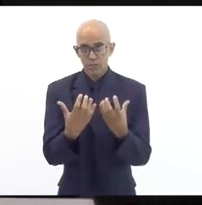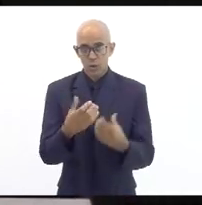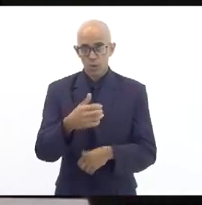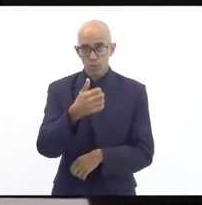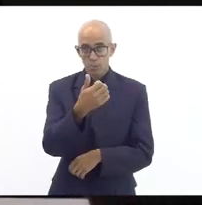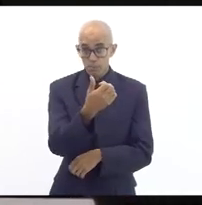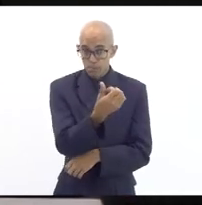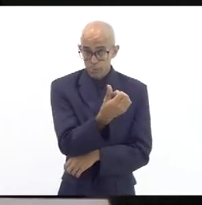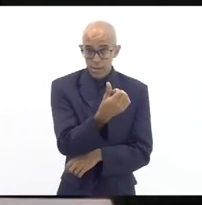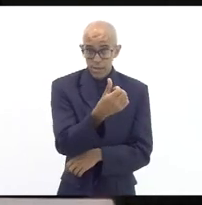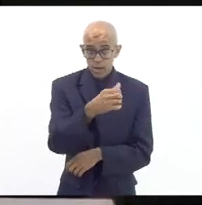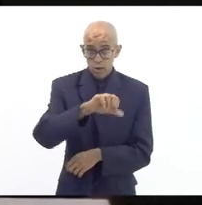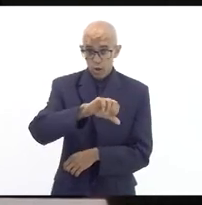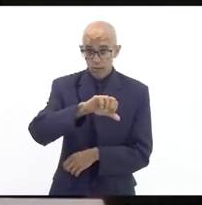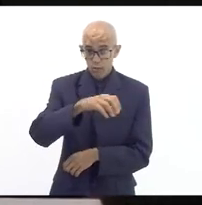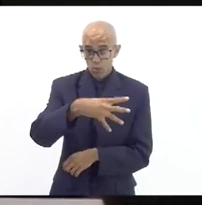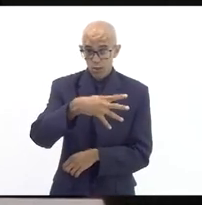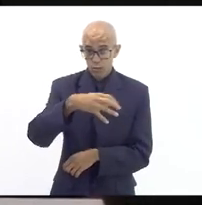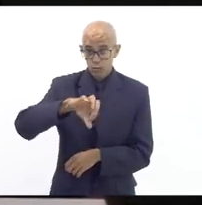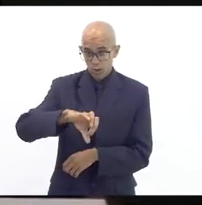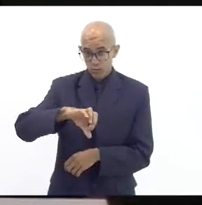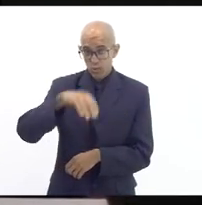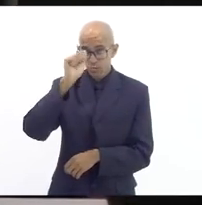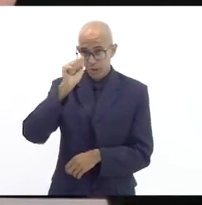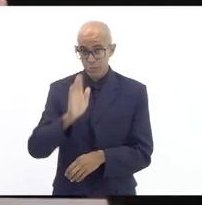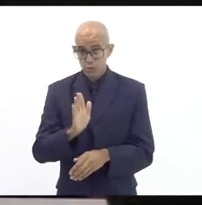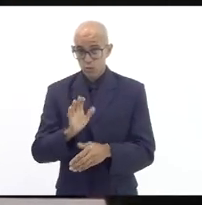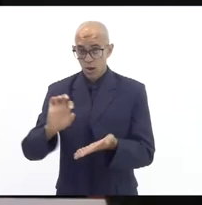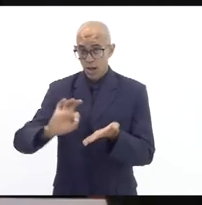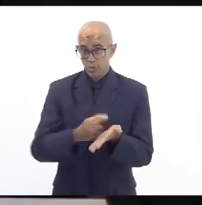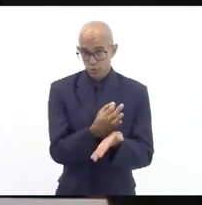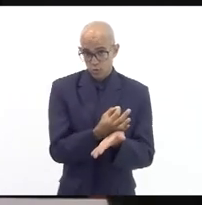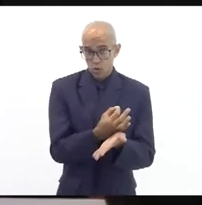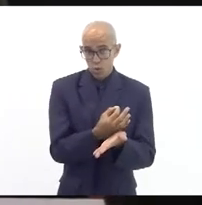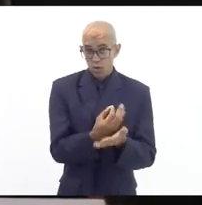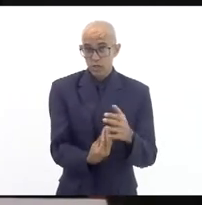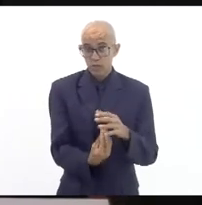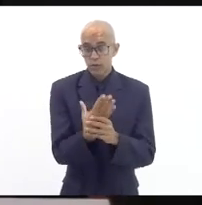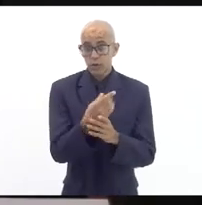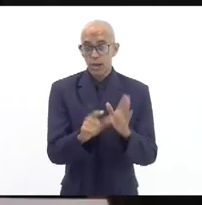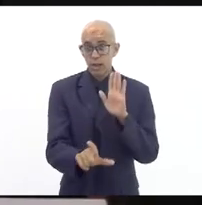é signatário da pessoa com deficiência, que veio gerar a LBI,